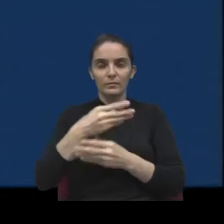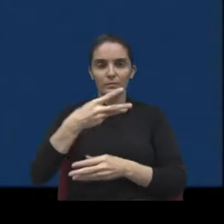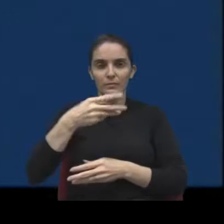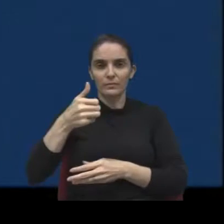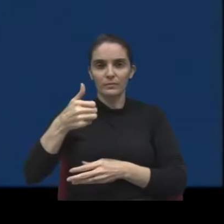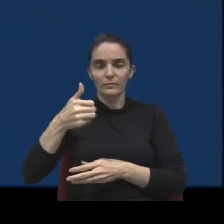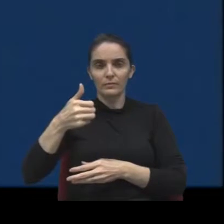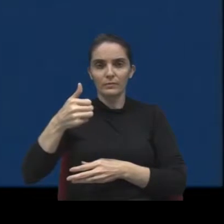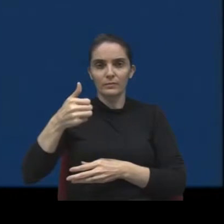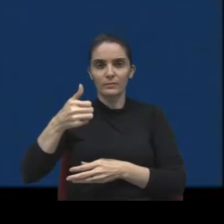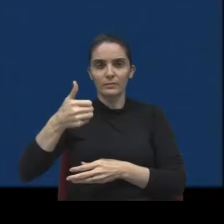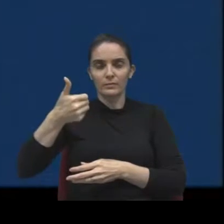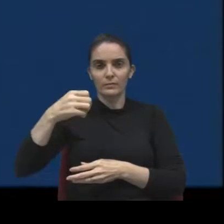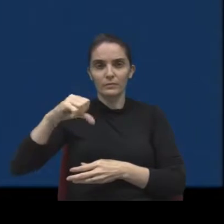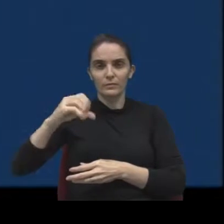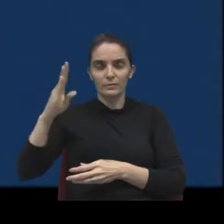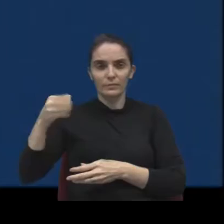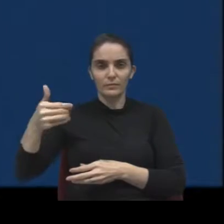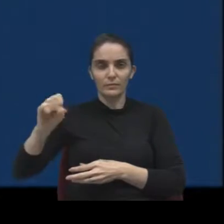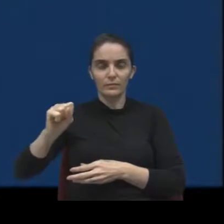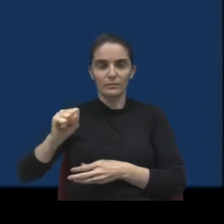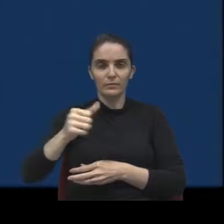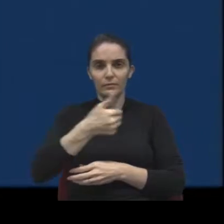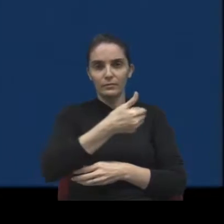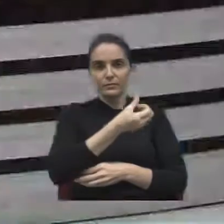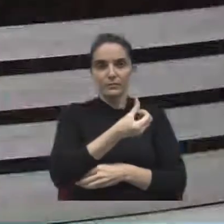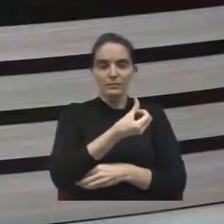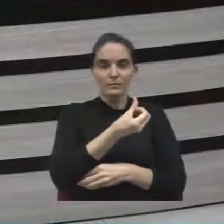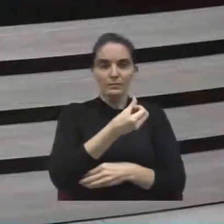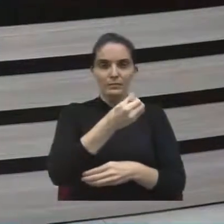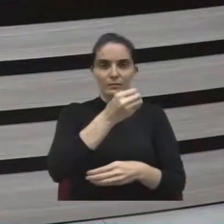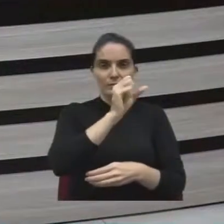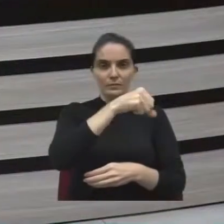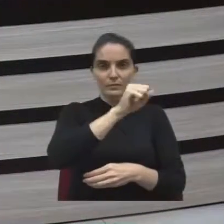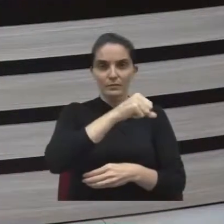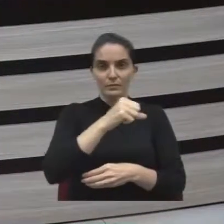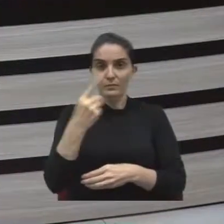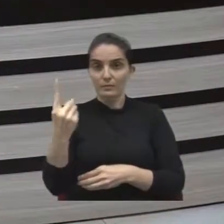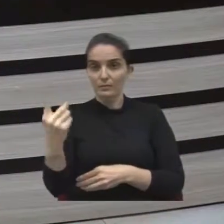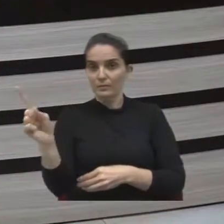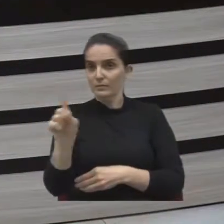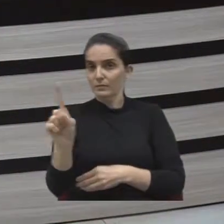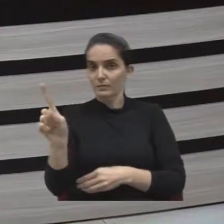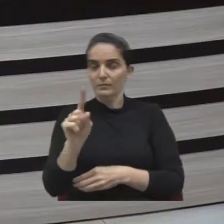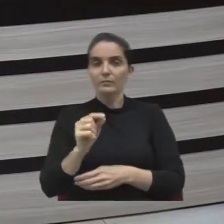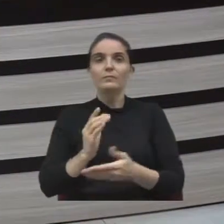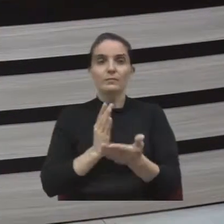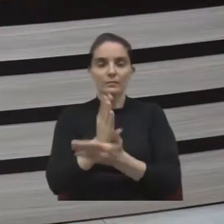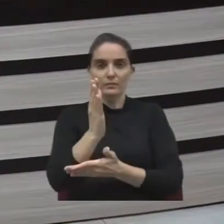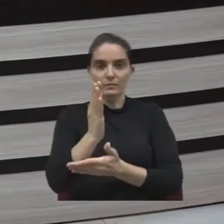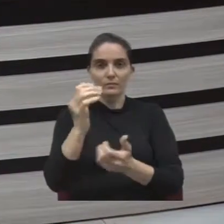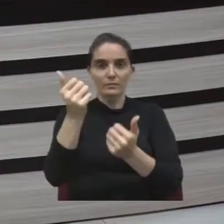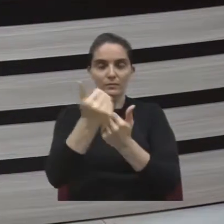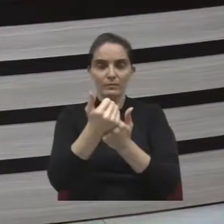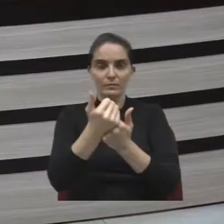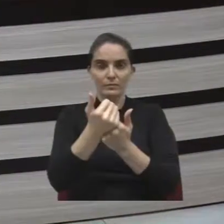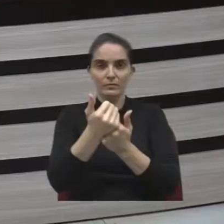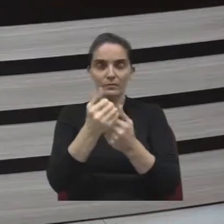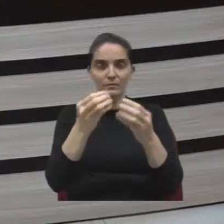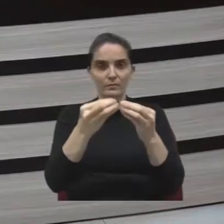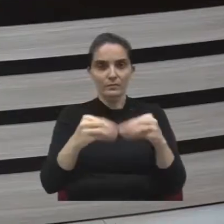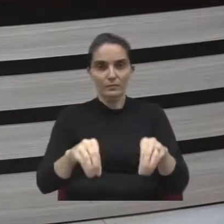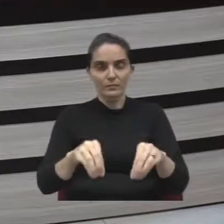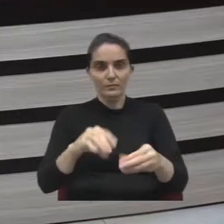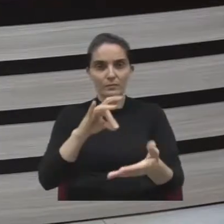3119/18, por 16 votos favoráveis, 1 voto contrário. Uma vez aprovado o substitutivo, fica prejudicado o